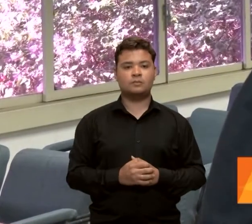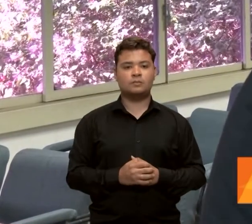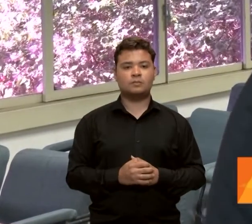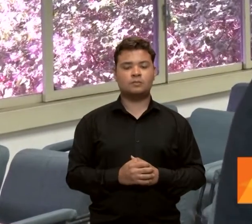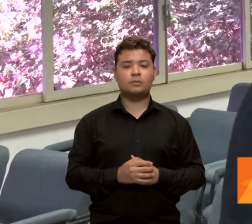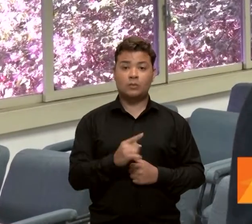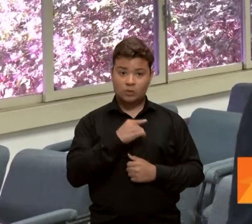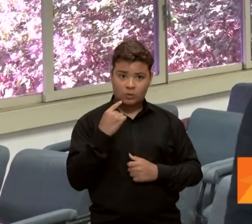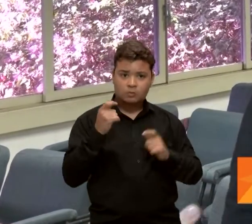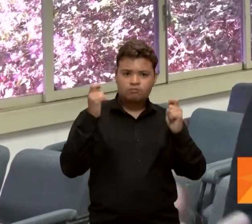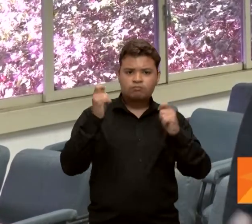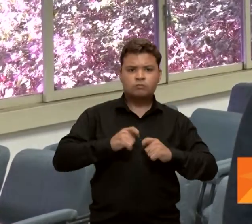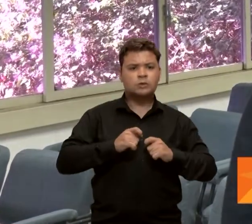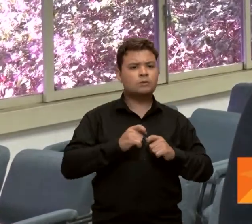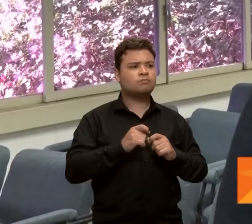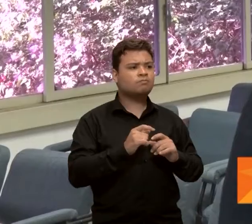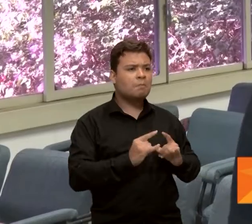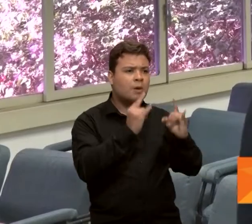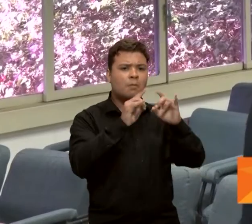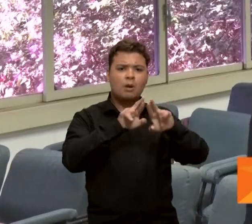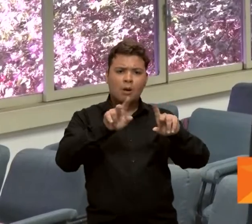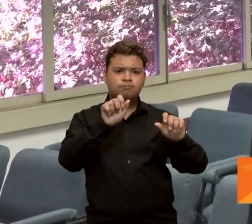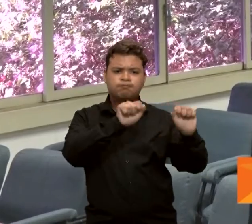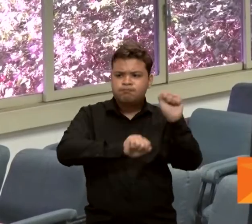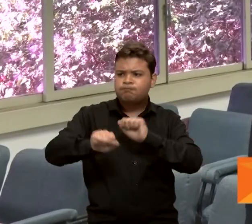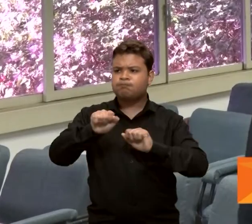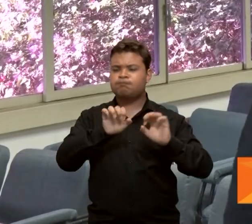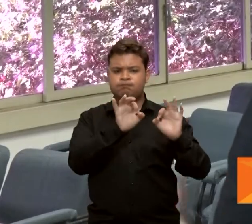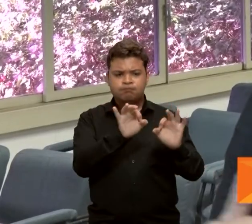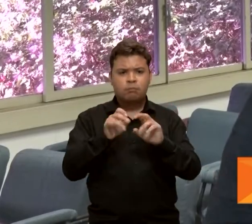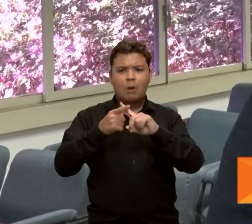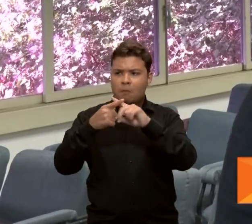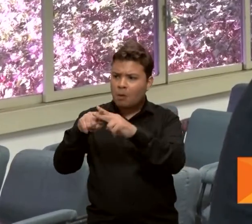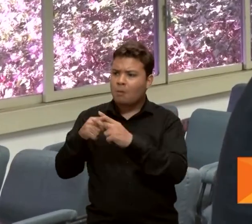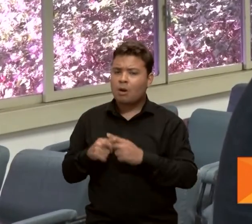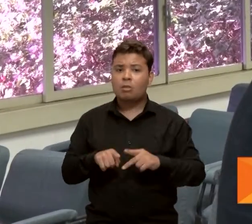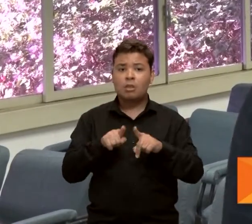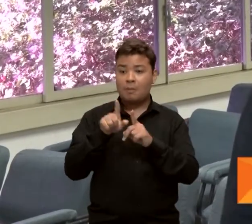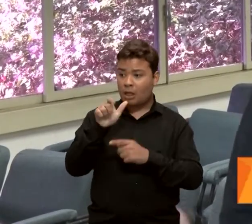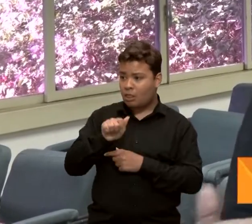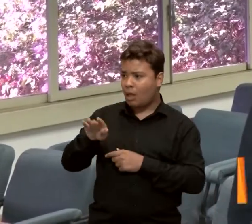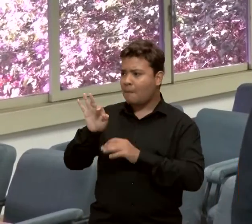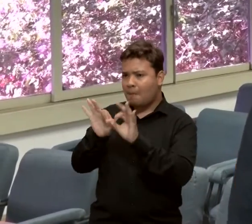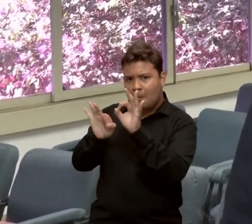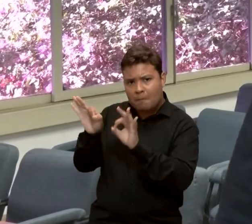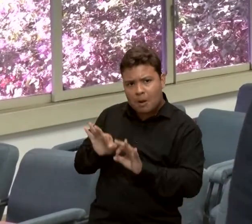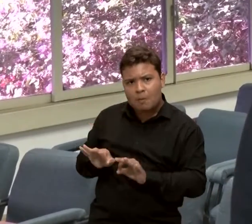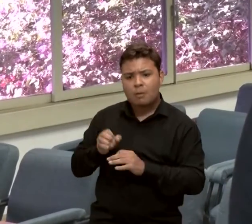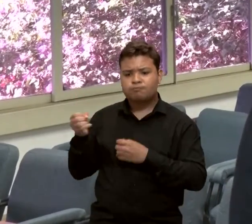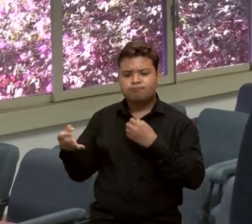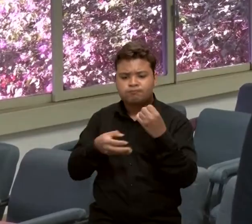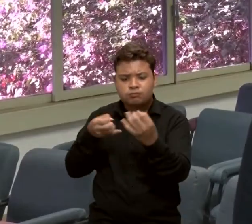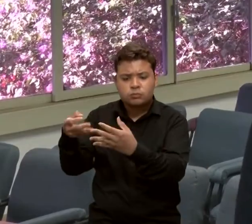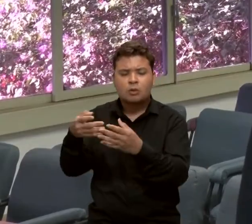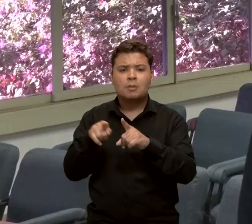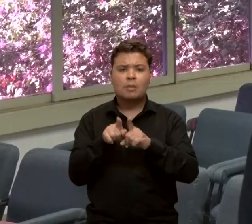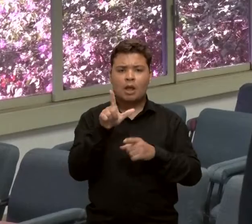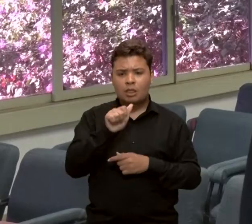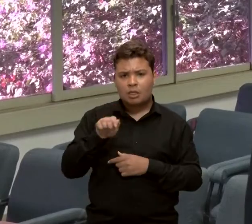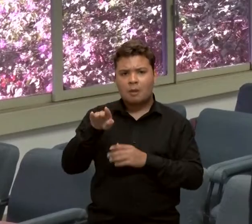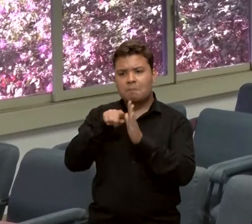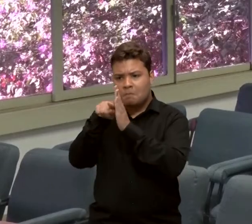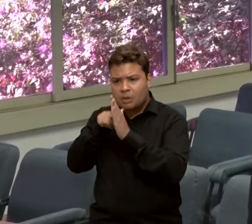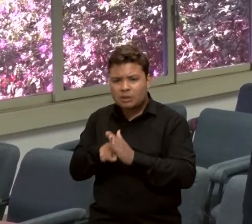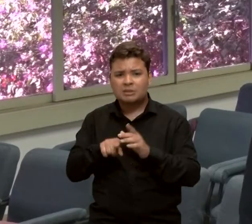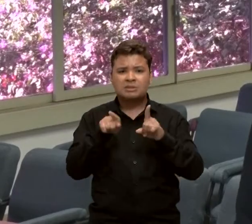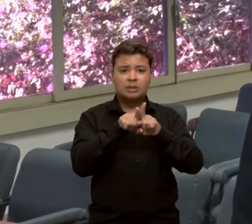a manutenção adequada dos prédios, atualizar nossos laboratórios de ensino, nossos laboratórios de pesquisa, resolver o problema dos telhados